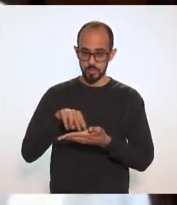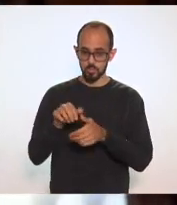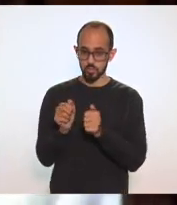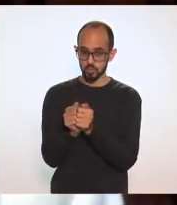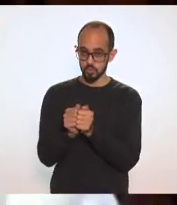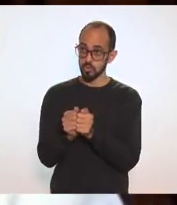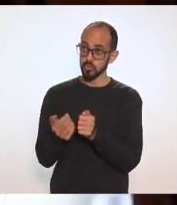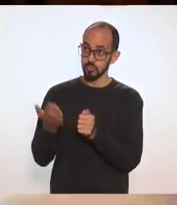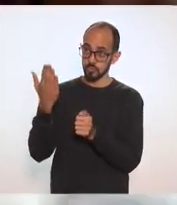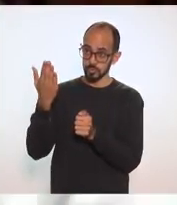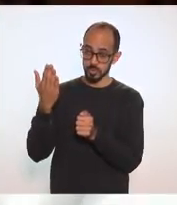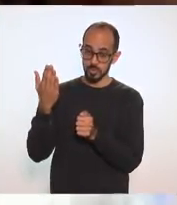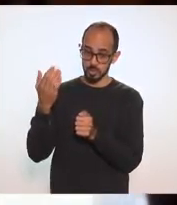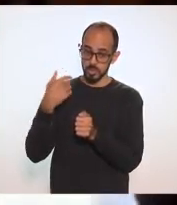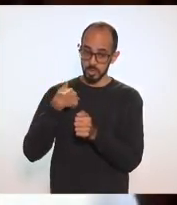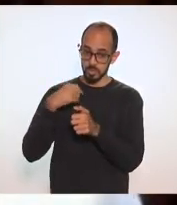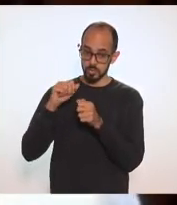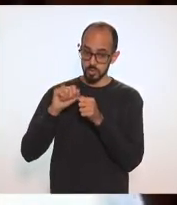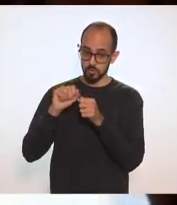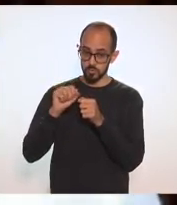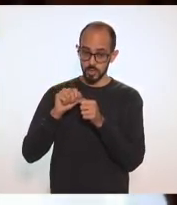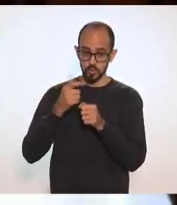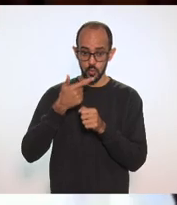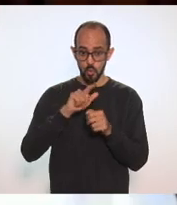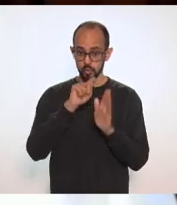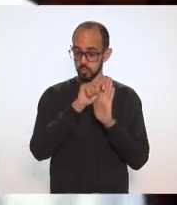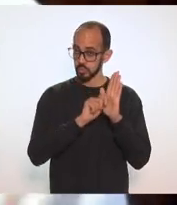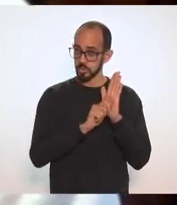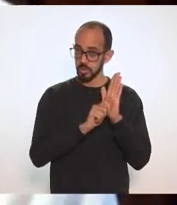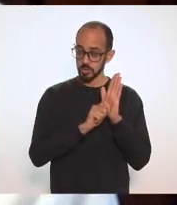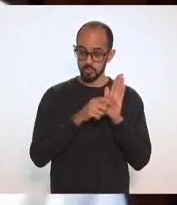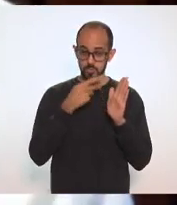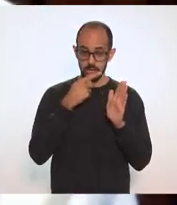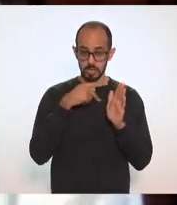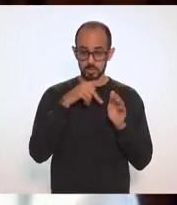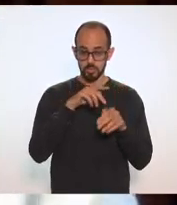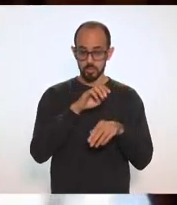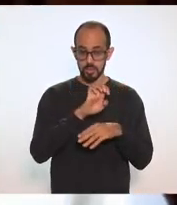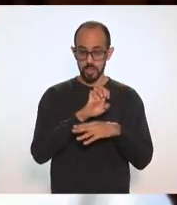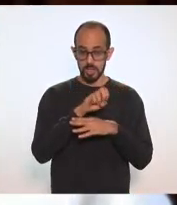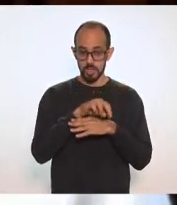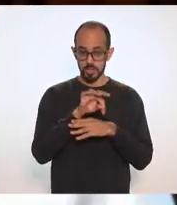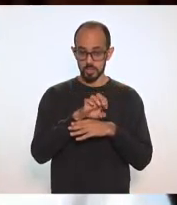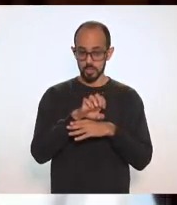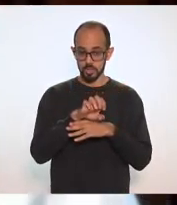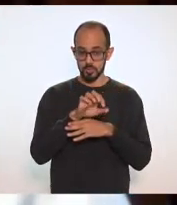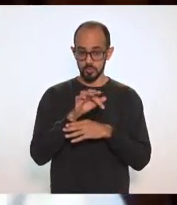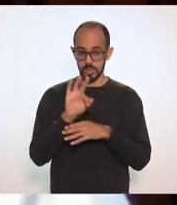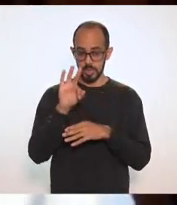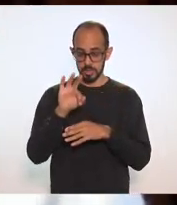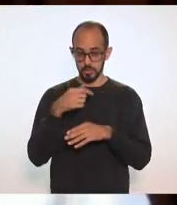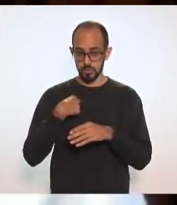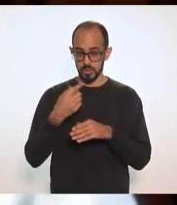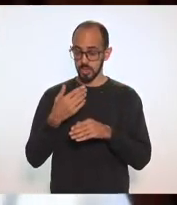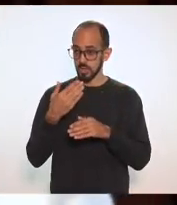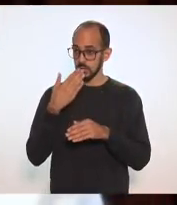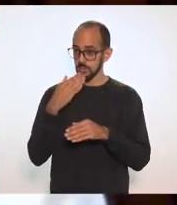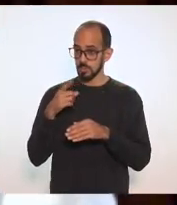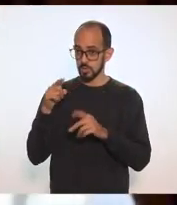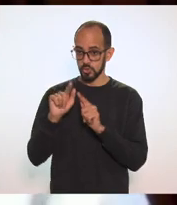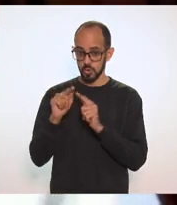Excelência, eu tinha feito inclusive um outro texto remetente aos entes federativos, Vossa Excelência com razão corrigiu, eu submeti no